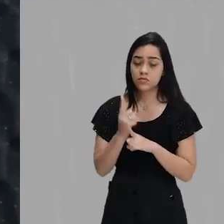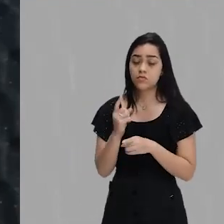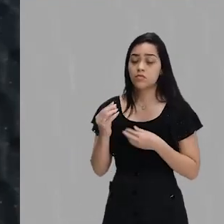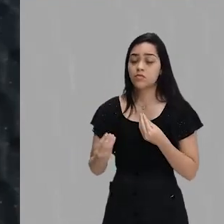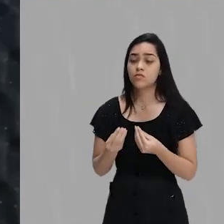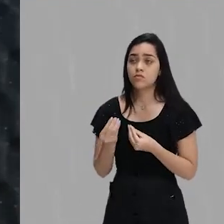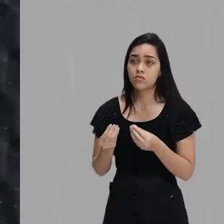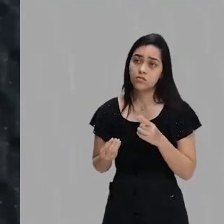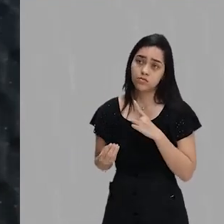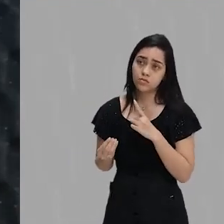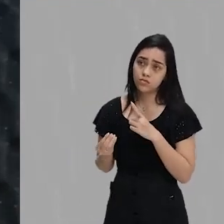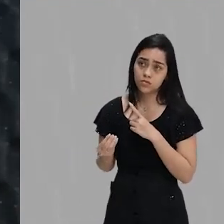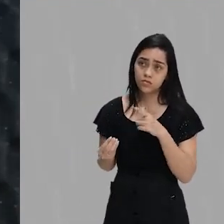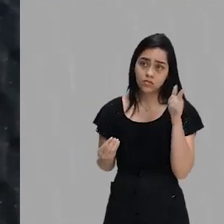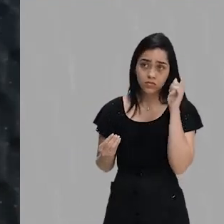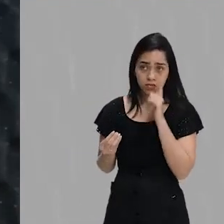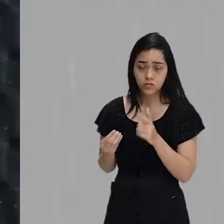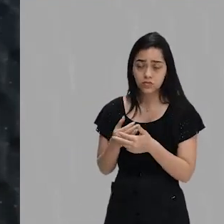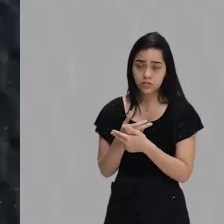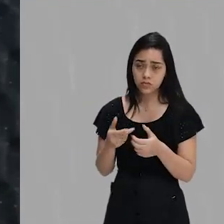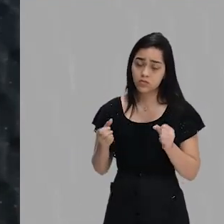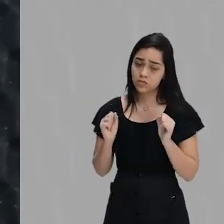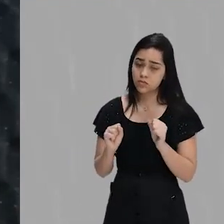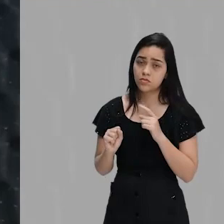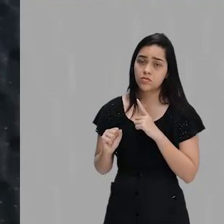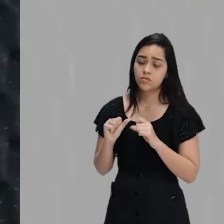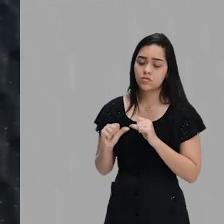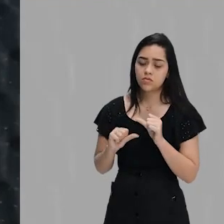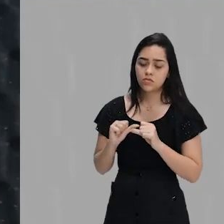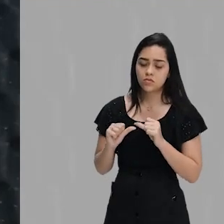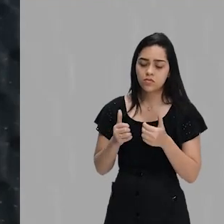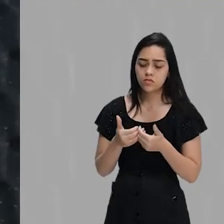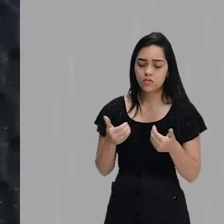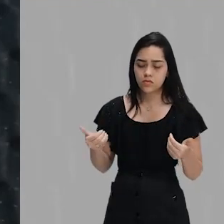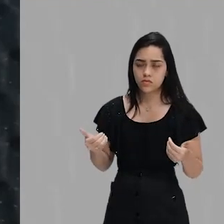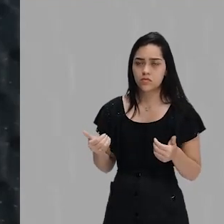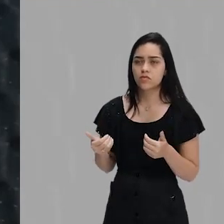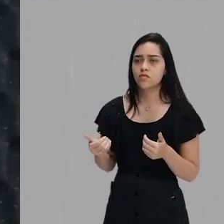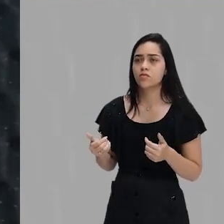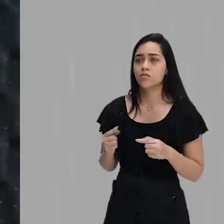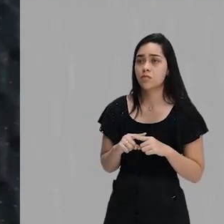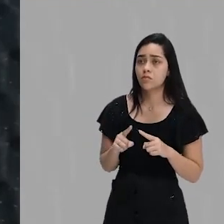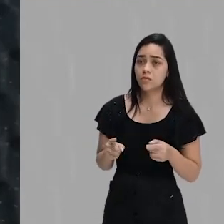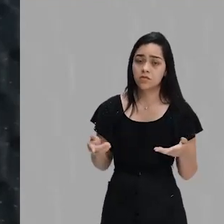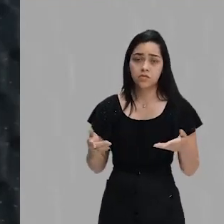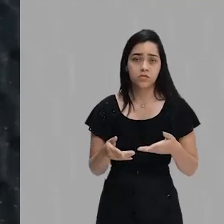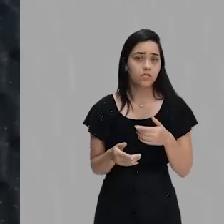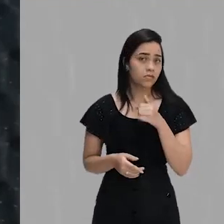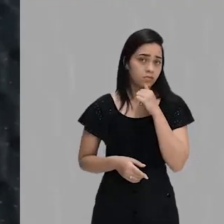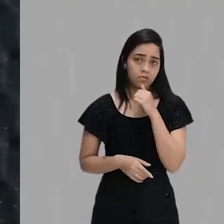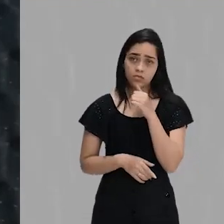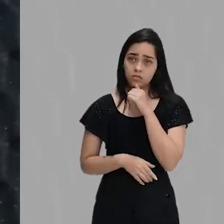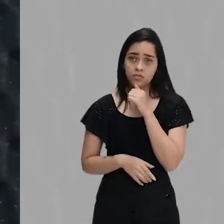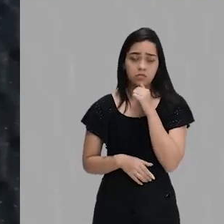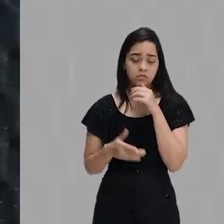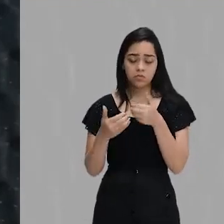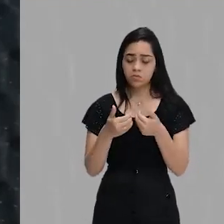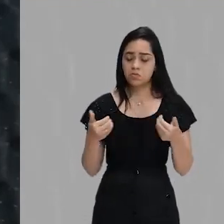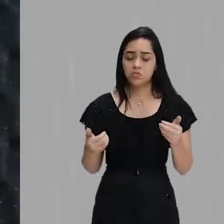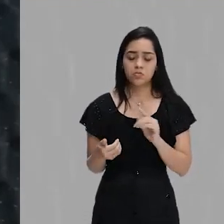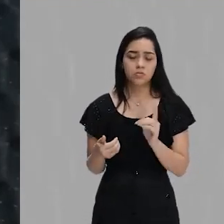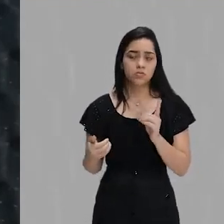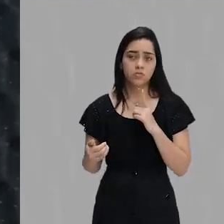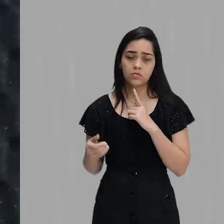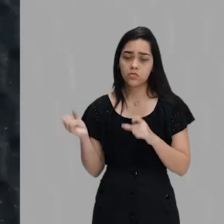maneira como que a gente consegue fazer com que essas células sofram divisão celular. Mas até então elas naturalmente não se dividem,